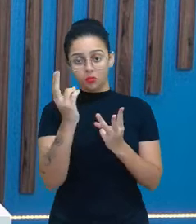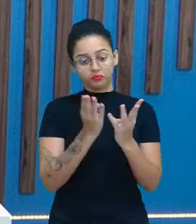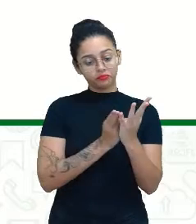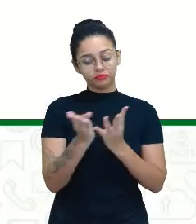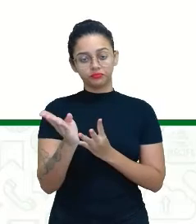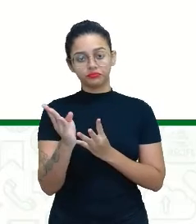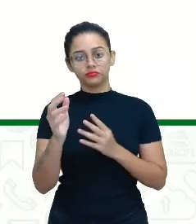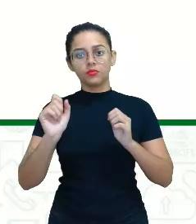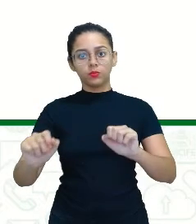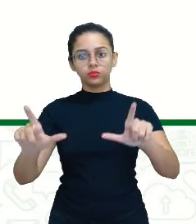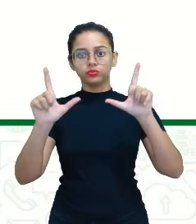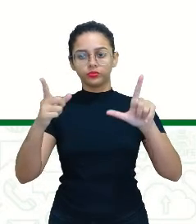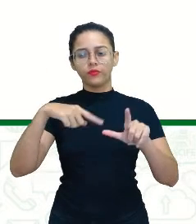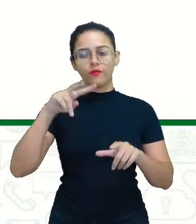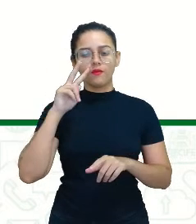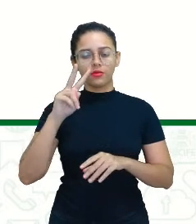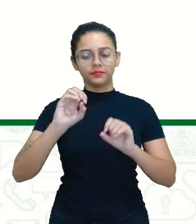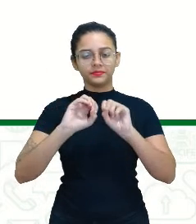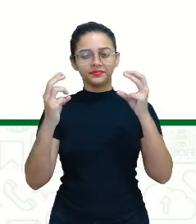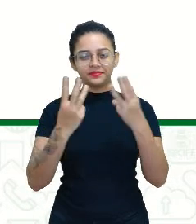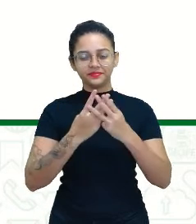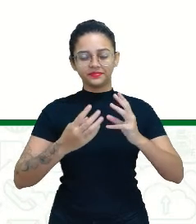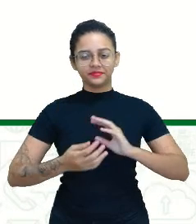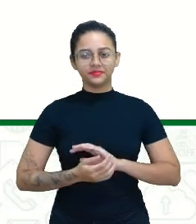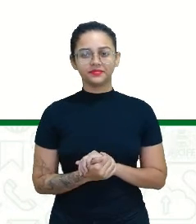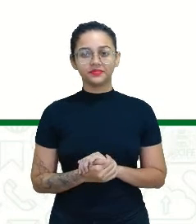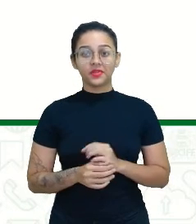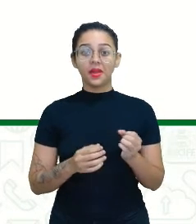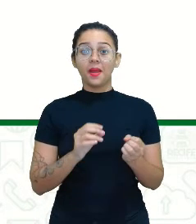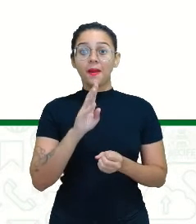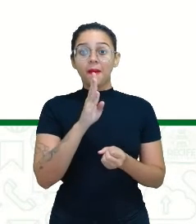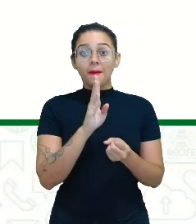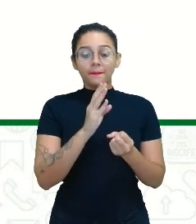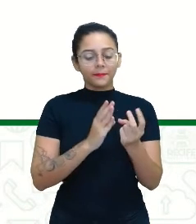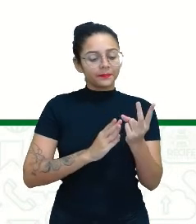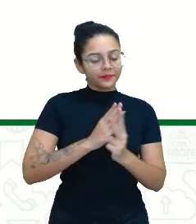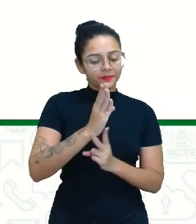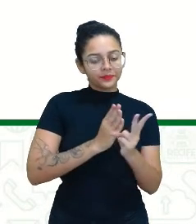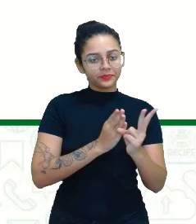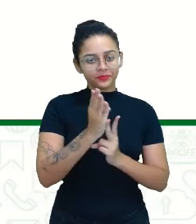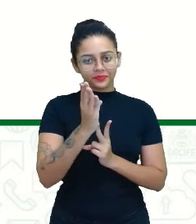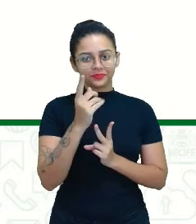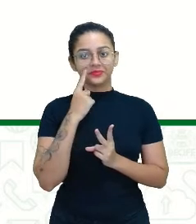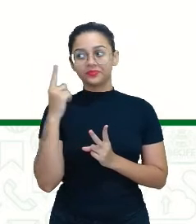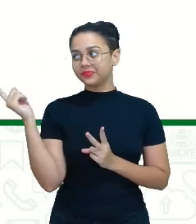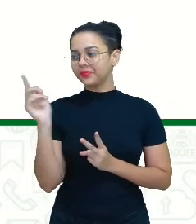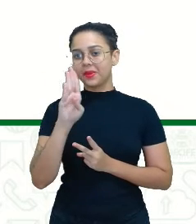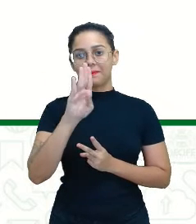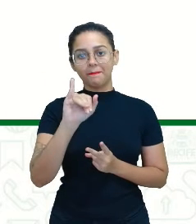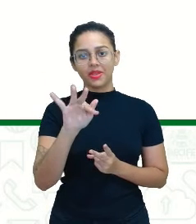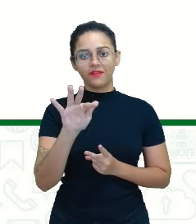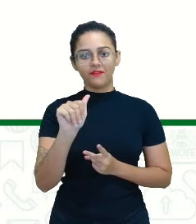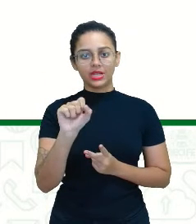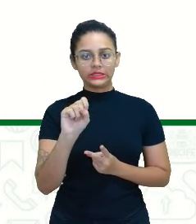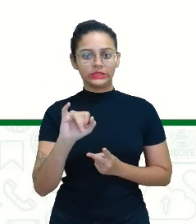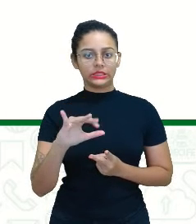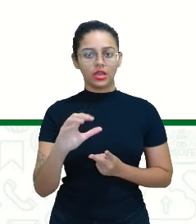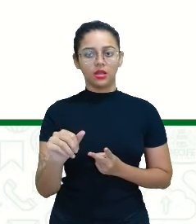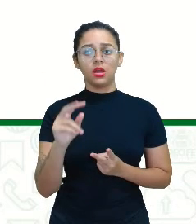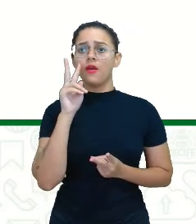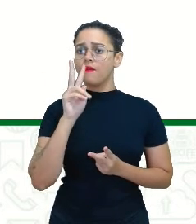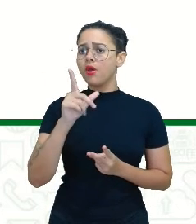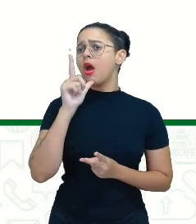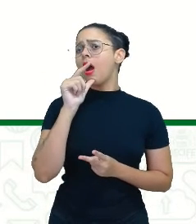tela Cleitinho para eles verem de pertinho os slides Olha aí bifásica duas fases Olha aí bifásica a gente tá vendo a água